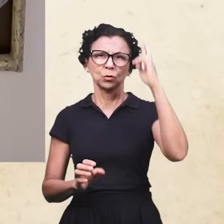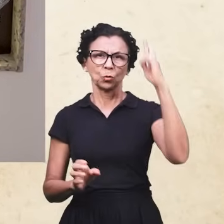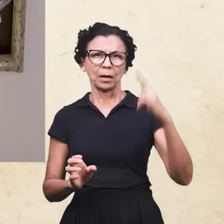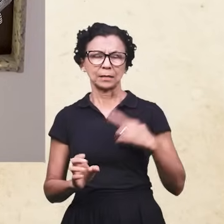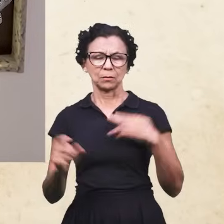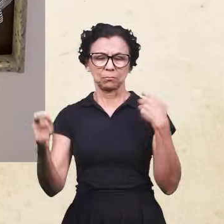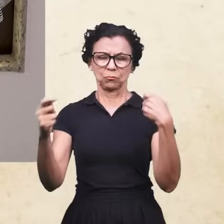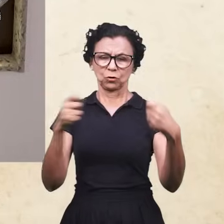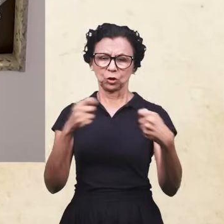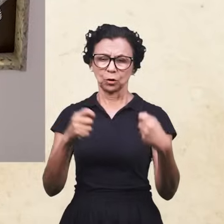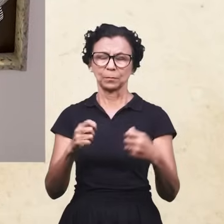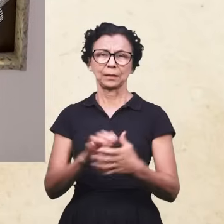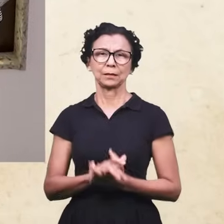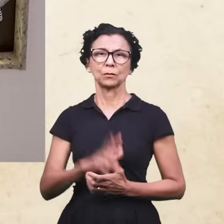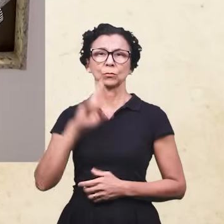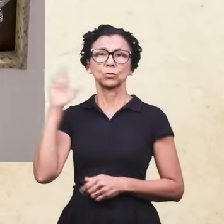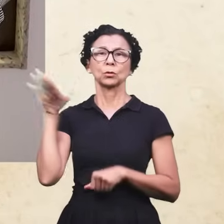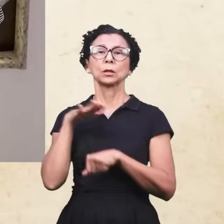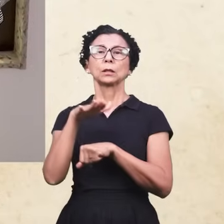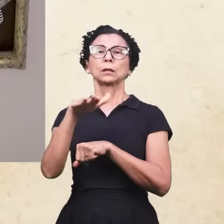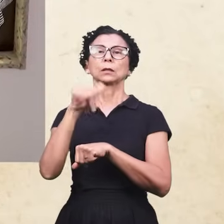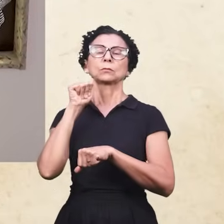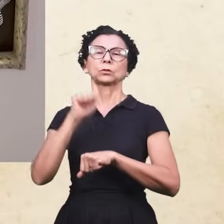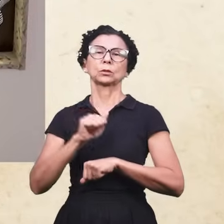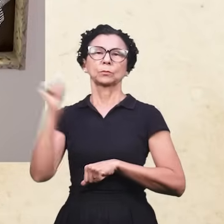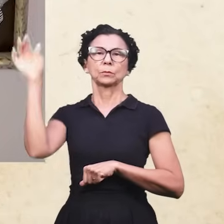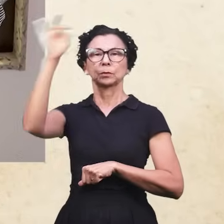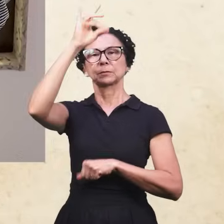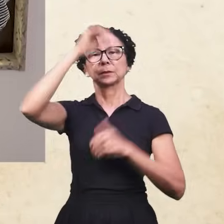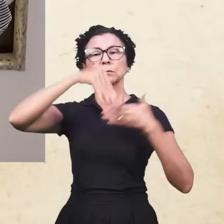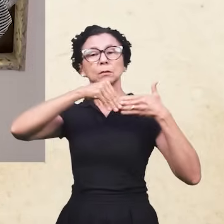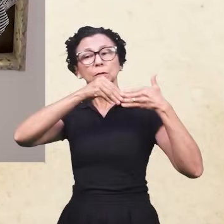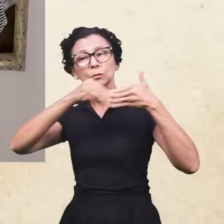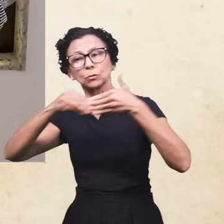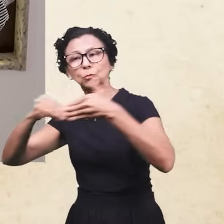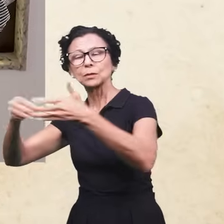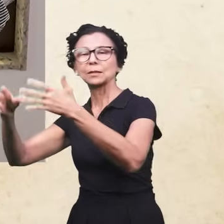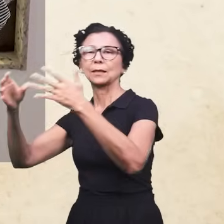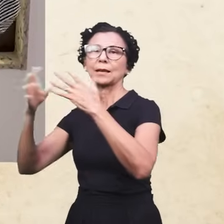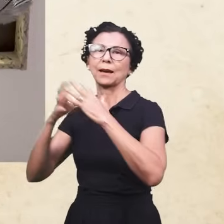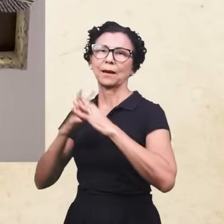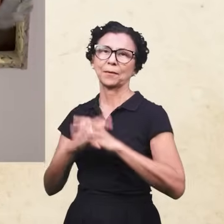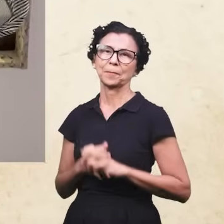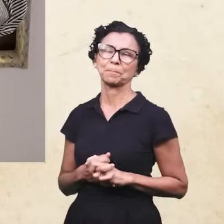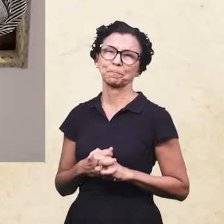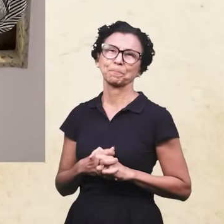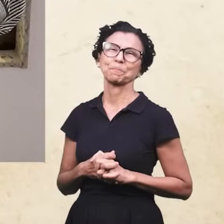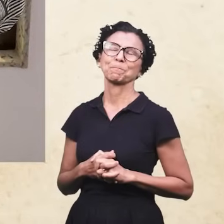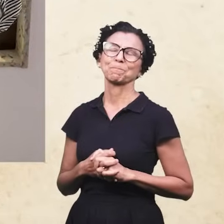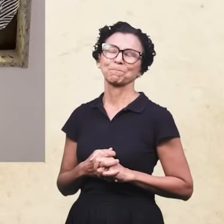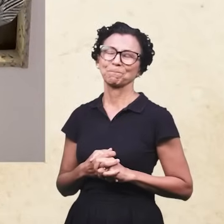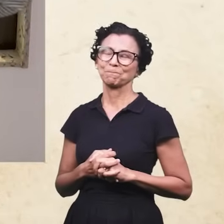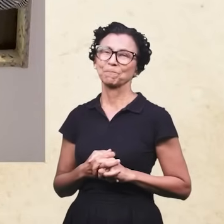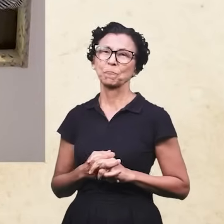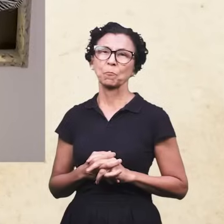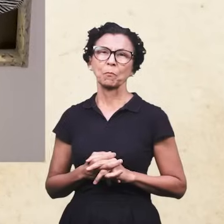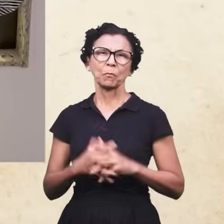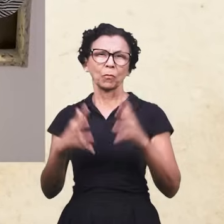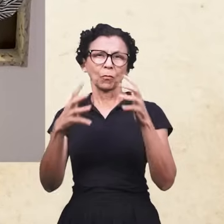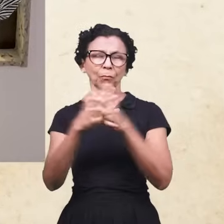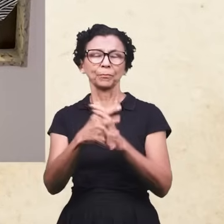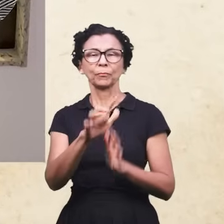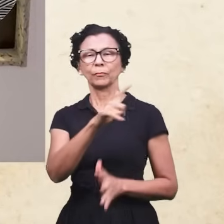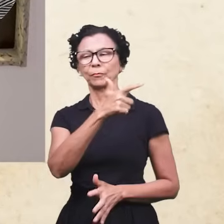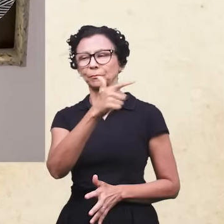nós somos chamados para sermos conduzidos pelo Espírito de Deus. E o Espírito de Deus, ele não